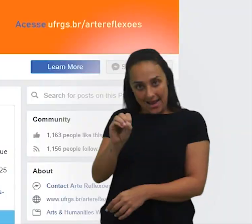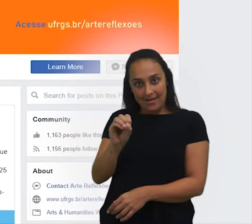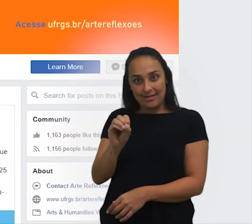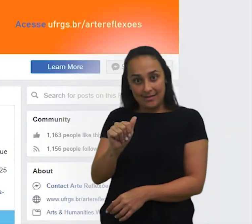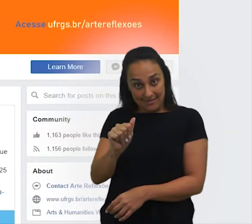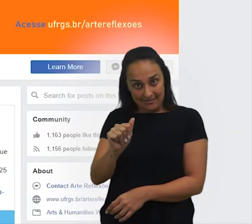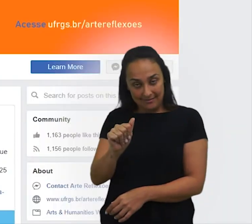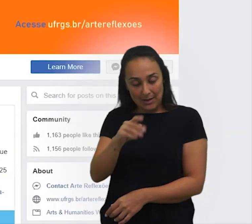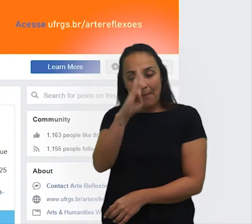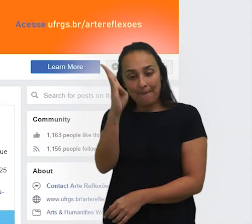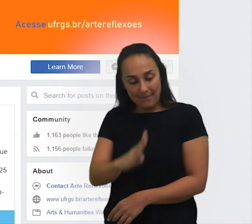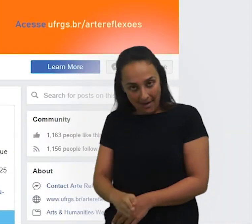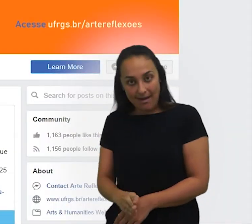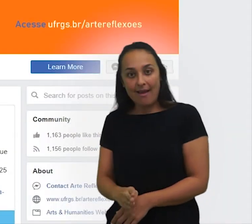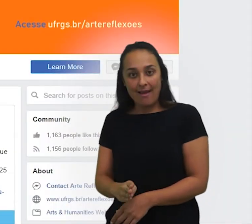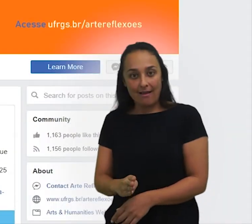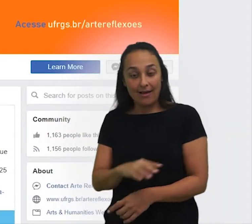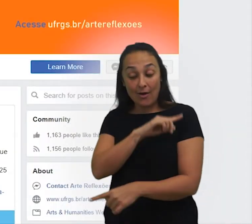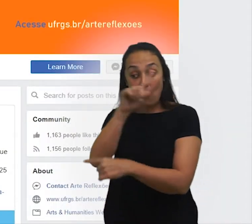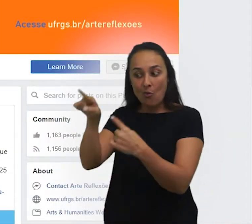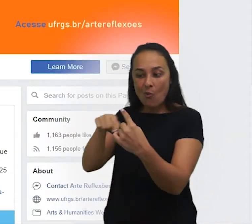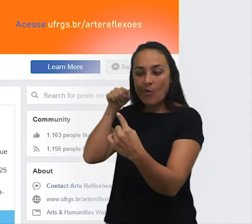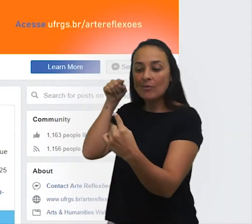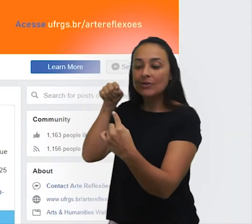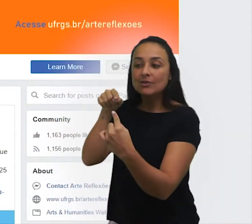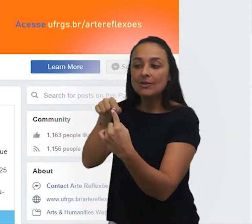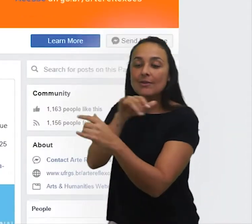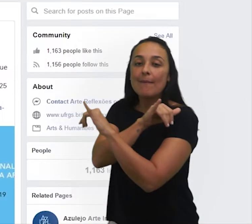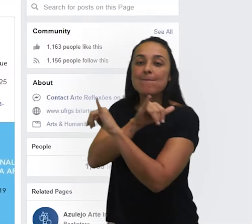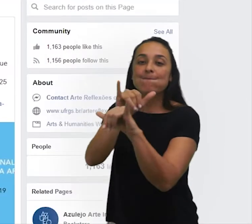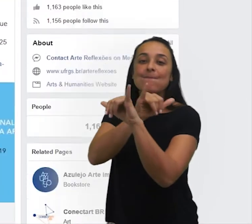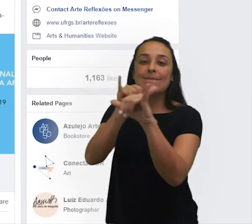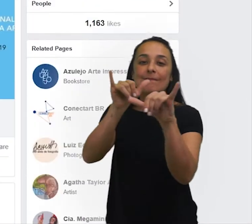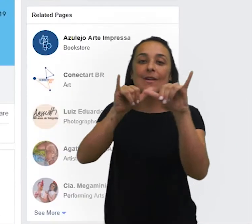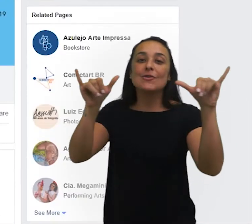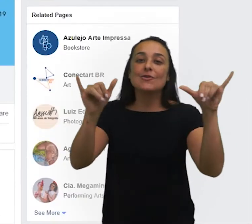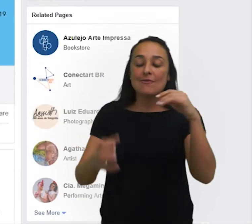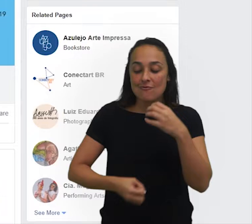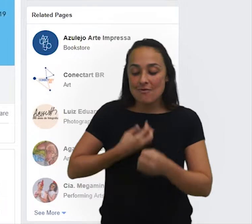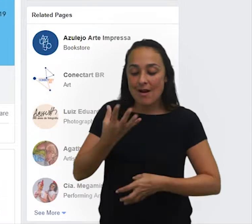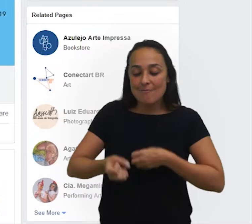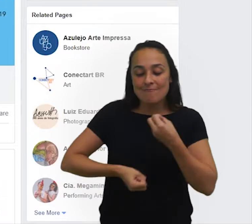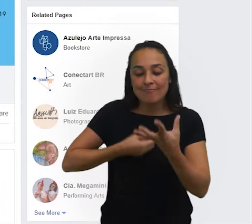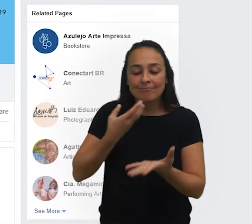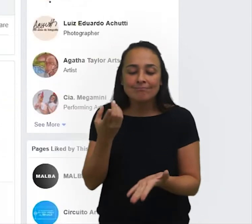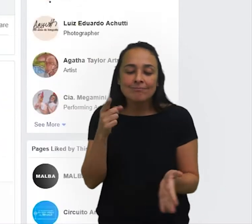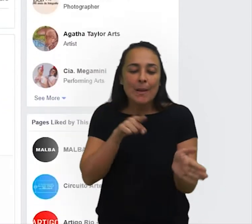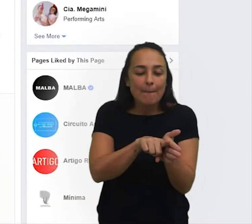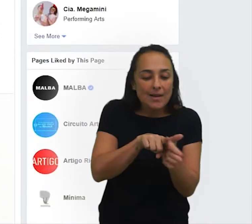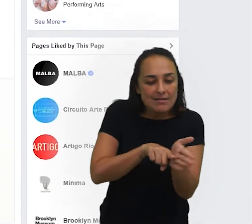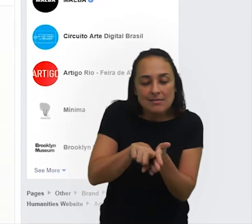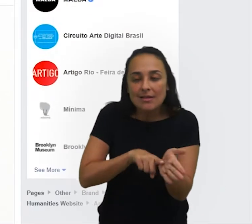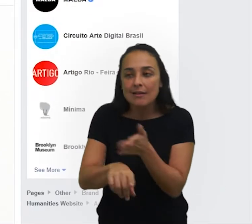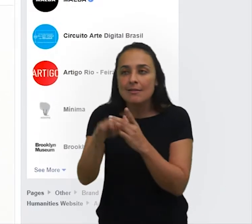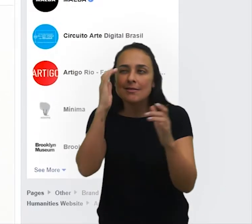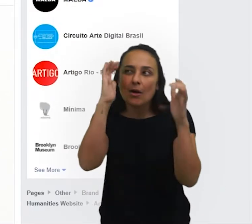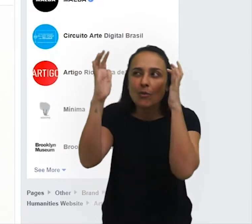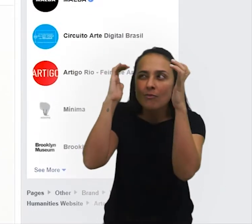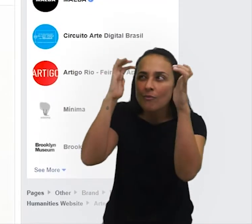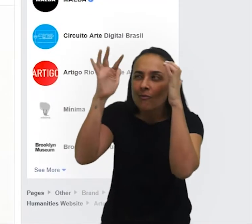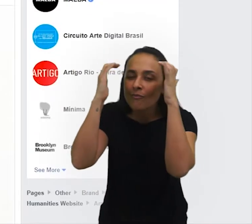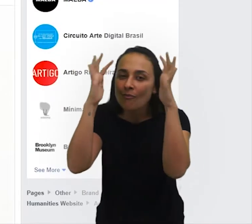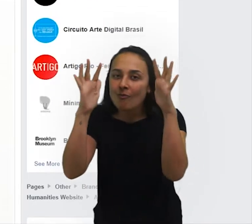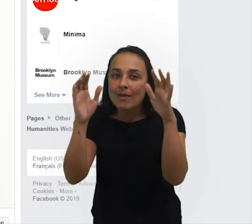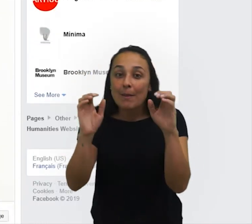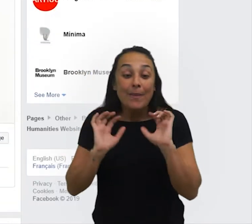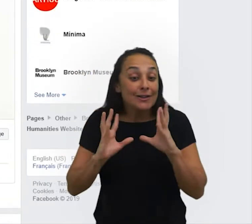certa forma, é divulgar esse tipo de produção, esse tipo de reflexão para um público mais amplo, além